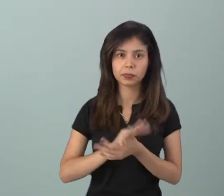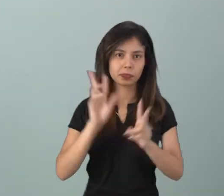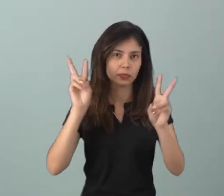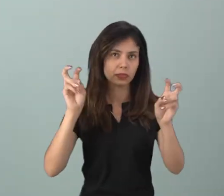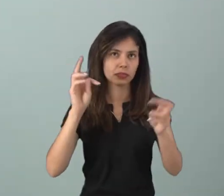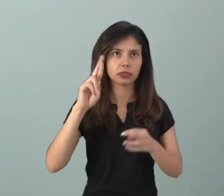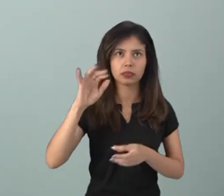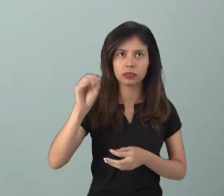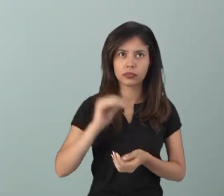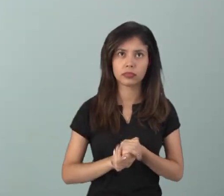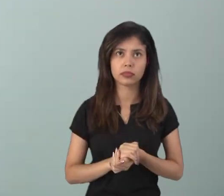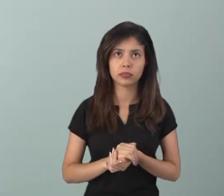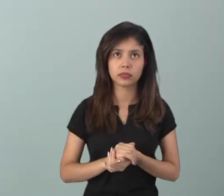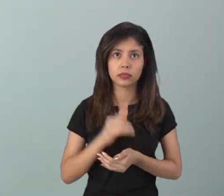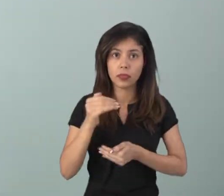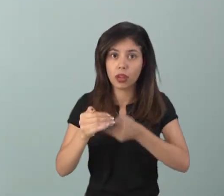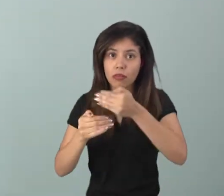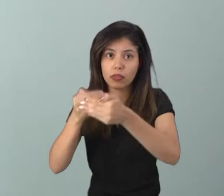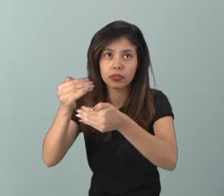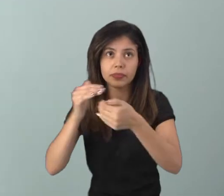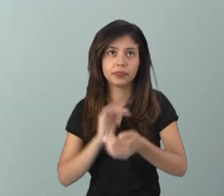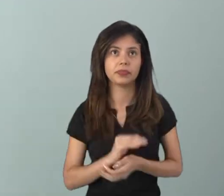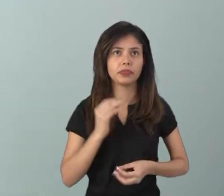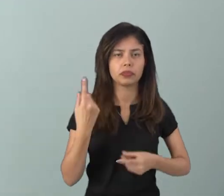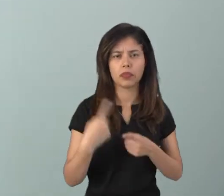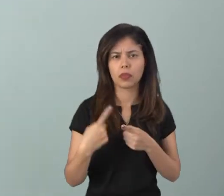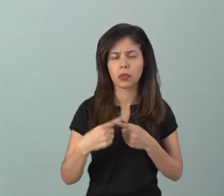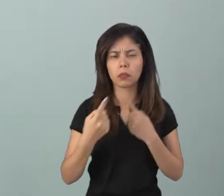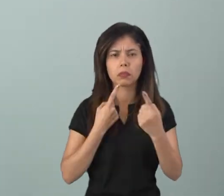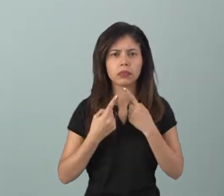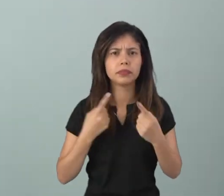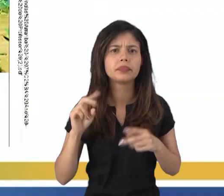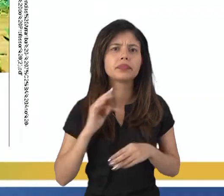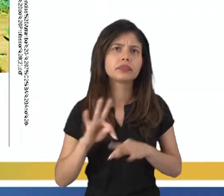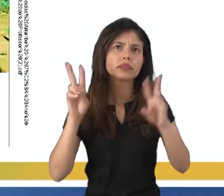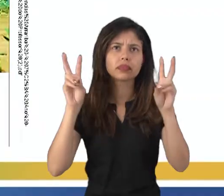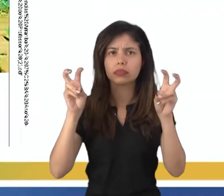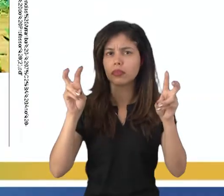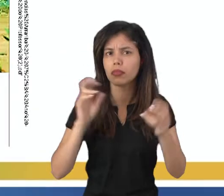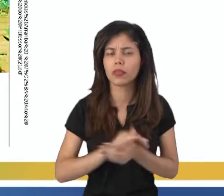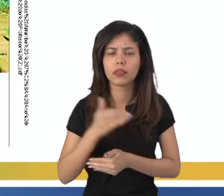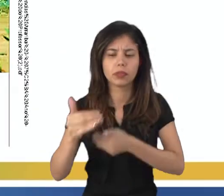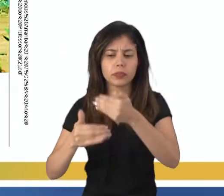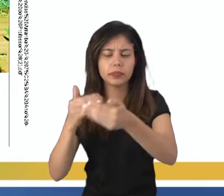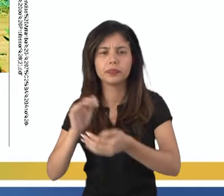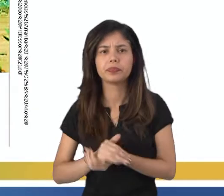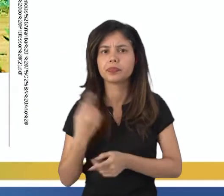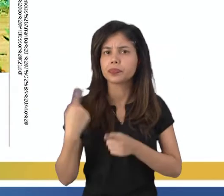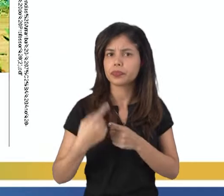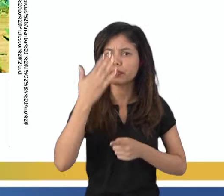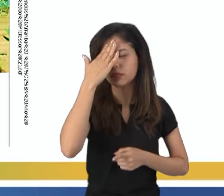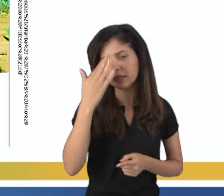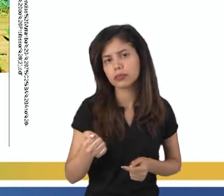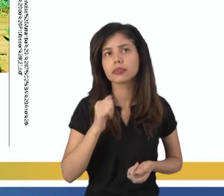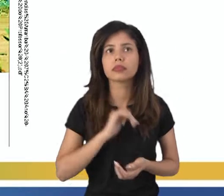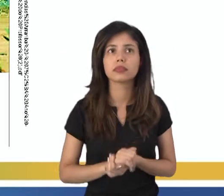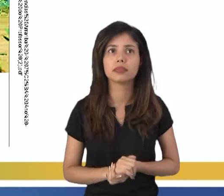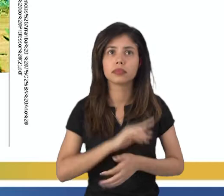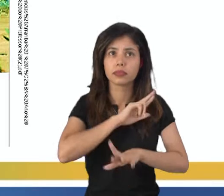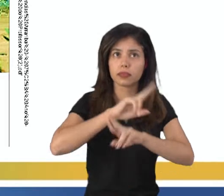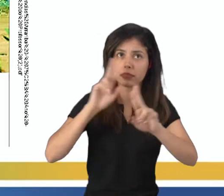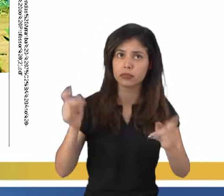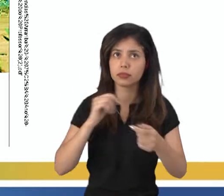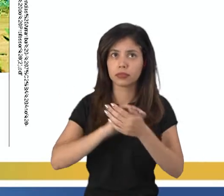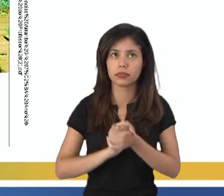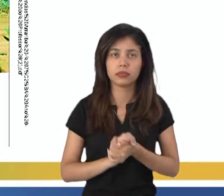teorias evolucionistas. E aí por que é importante a gente conversar sobre as teorias evolucionistas? Para que a gente entenda que as variedades